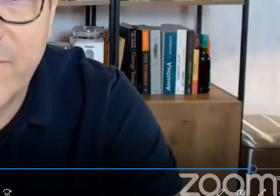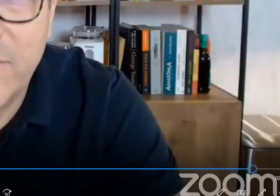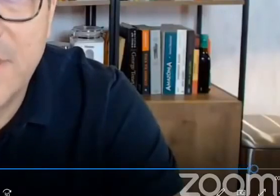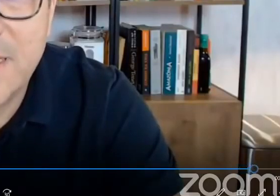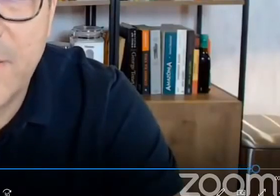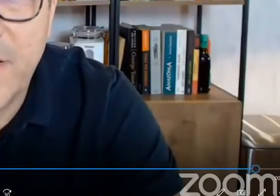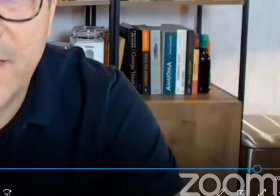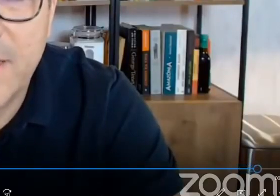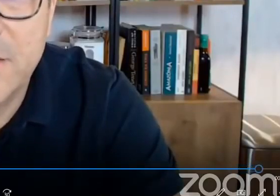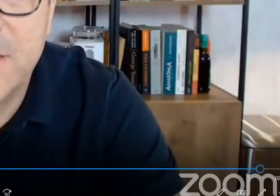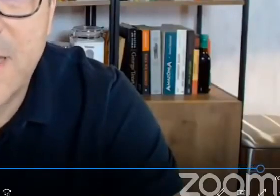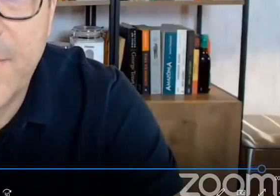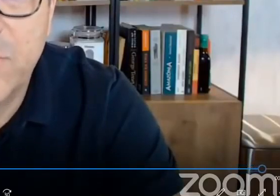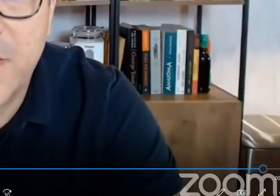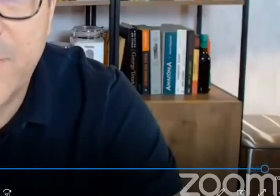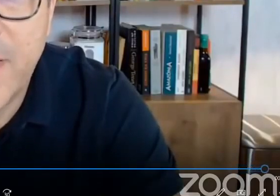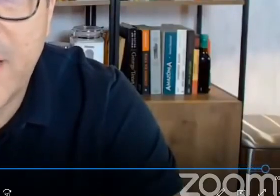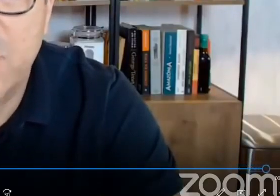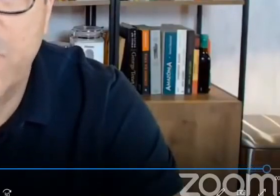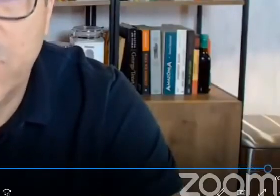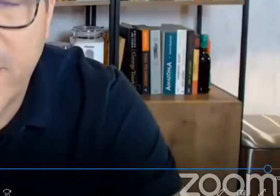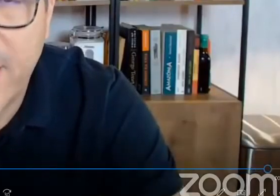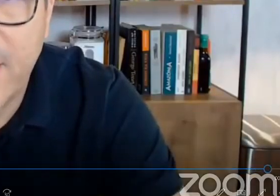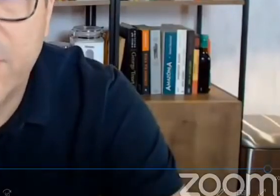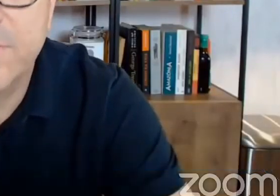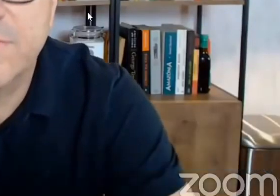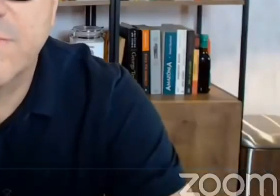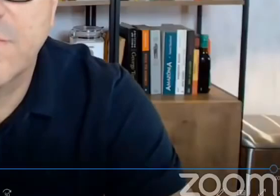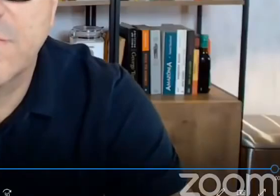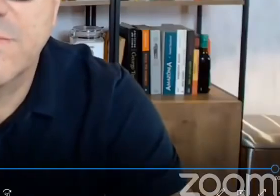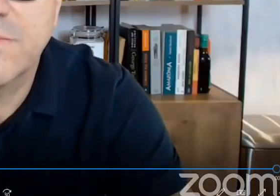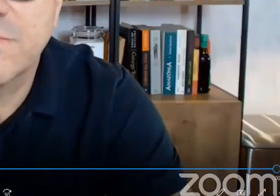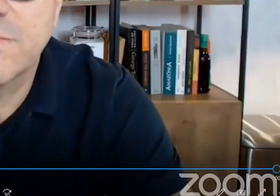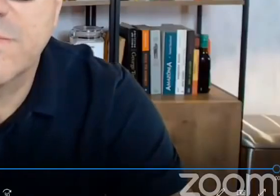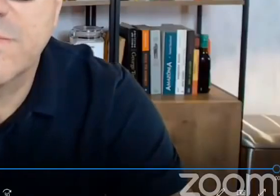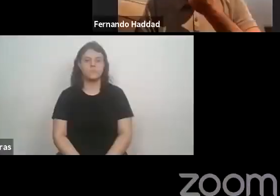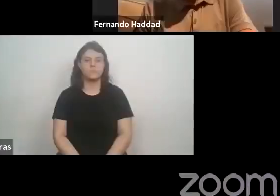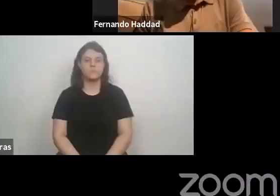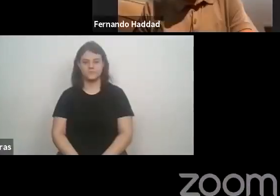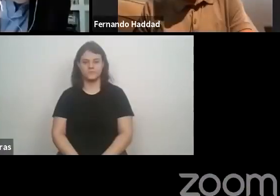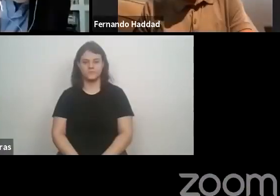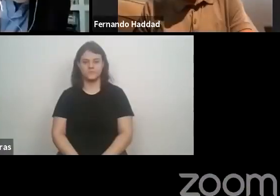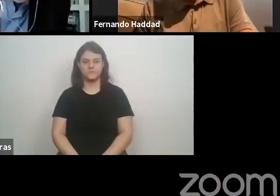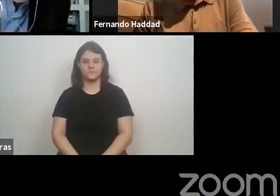na live dessa manhã de sábado. Um grande abraço e muito obrigado.